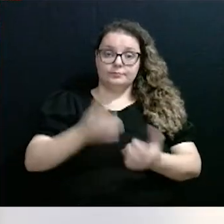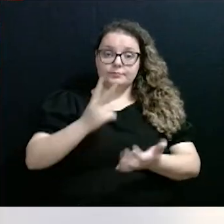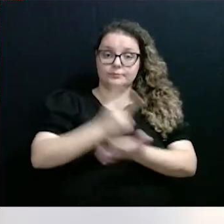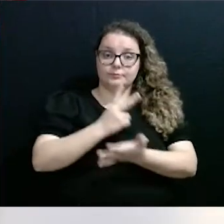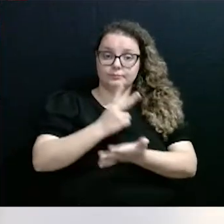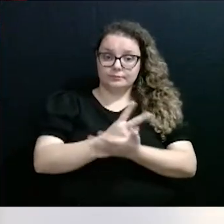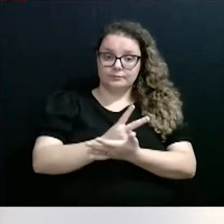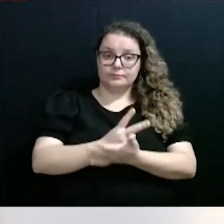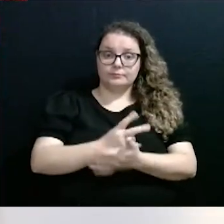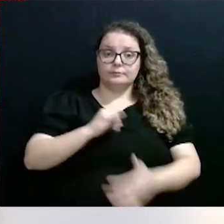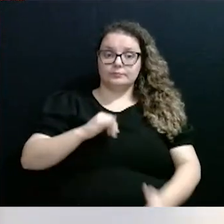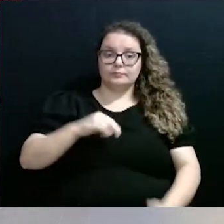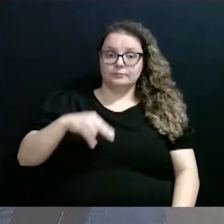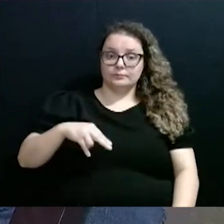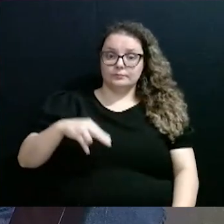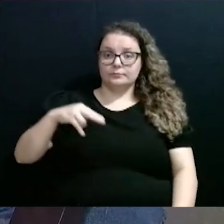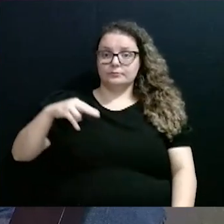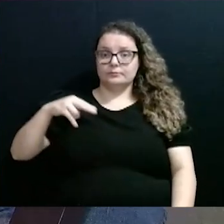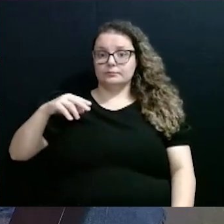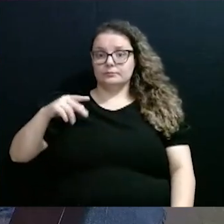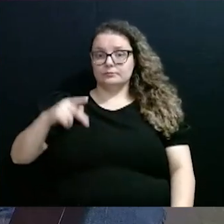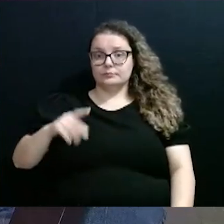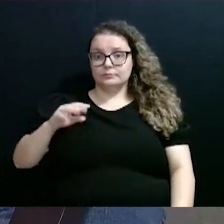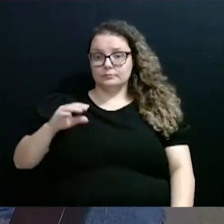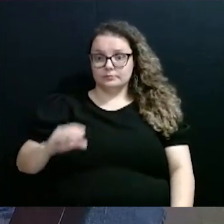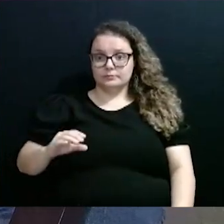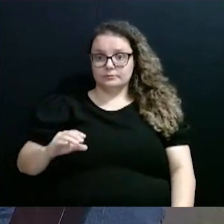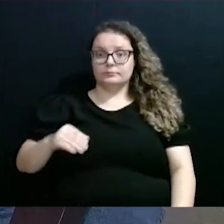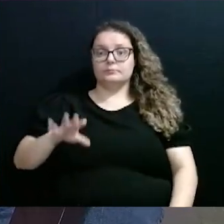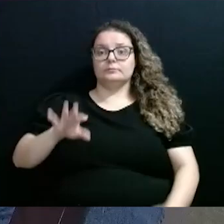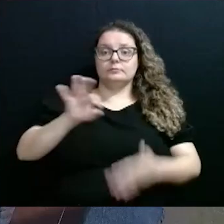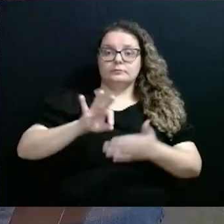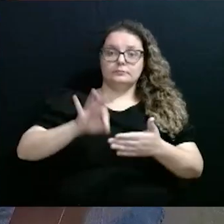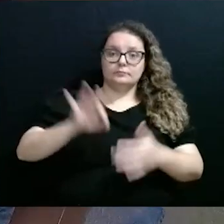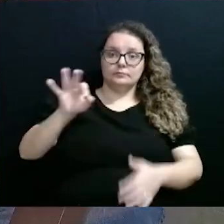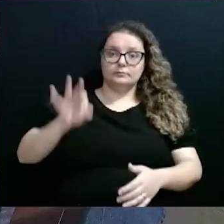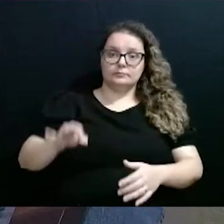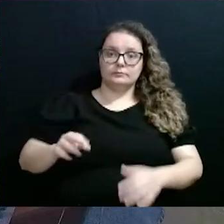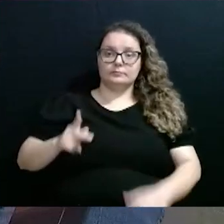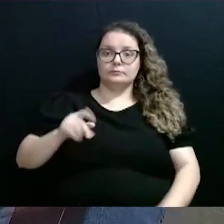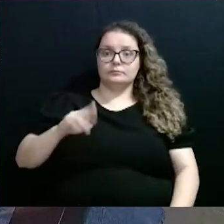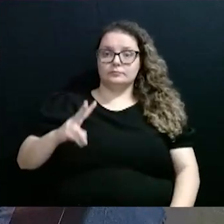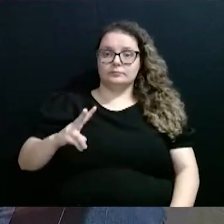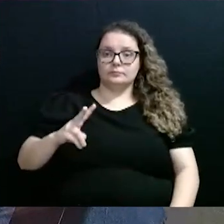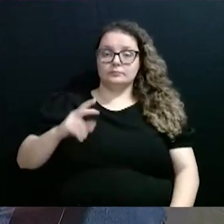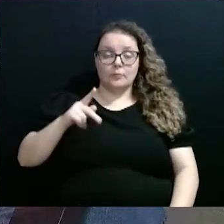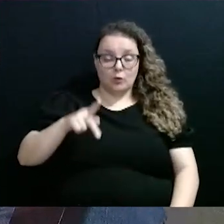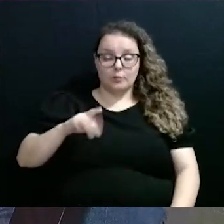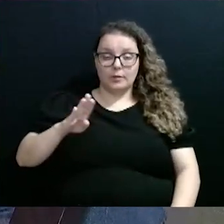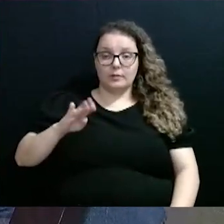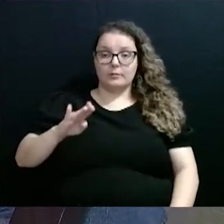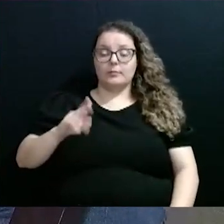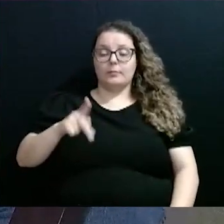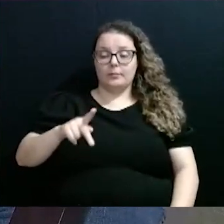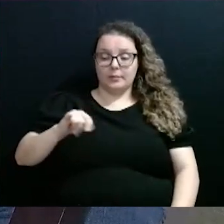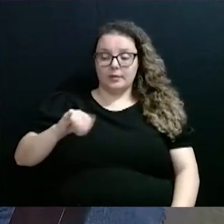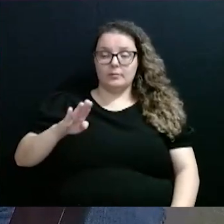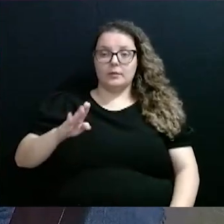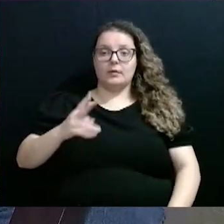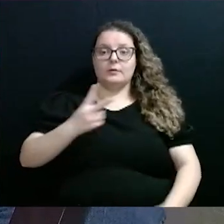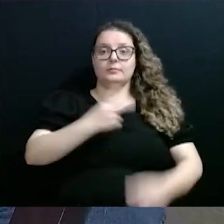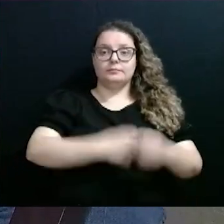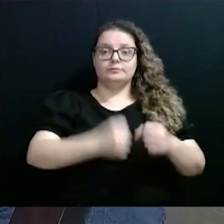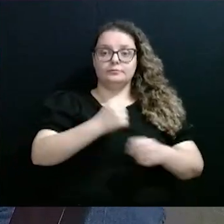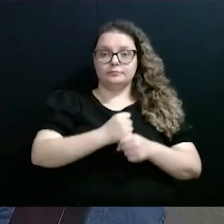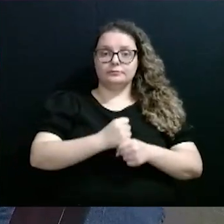o INPC mais a correção do percentual de crescimento do PIB de 2 anos imediatamente anterior. Em 2020,